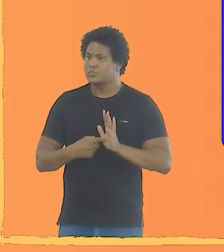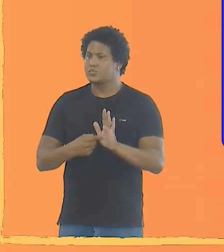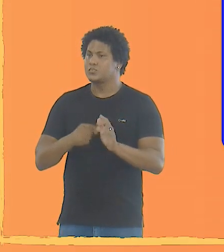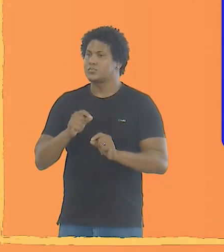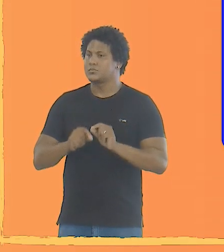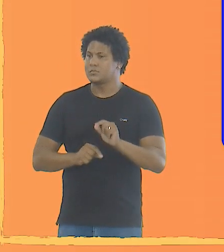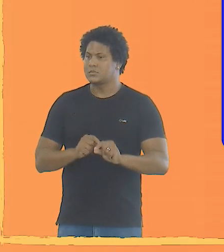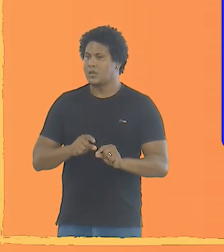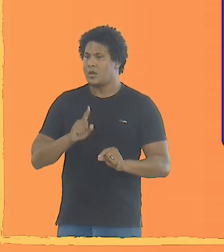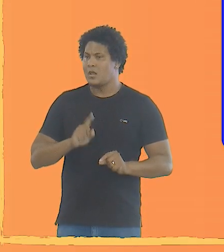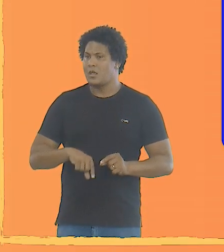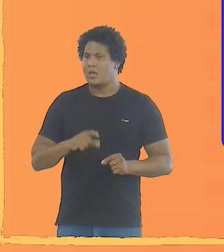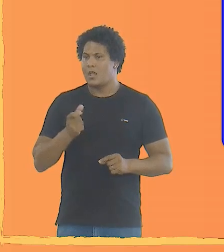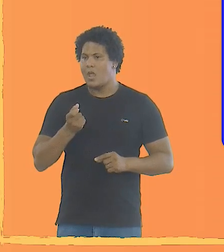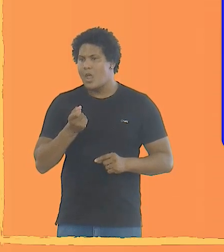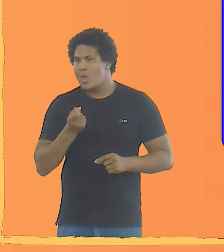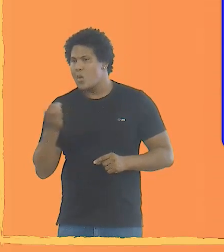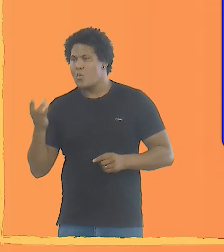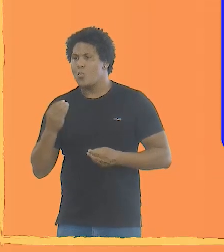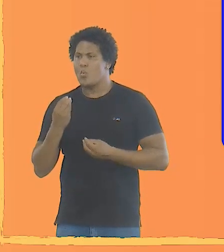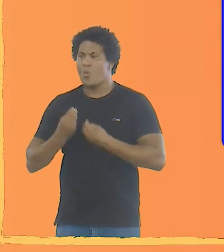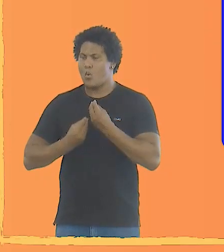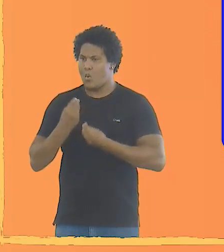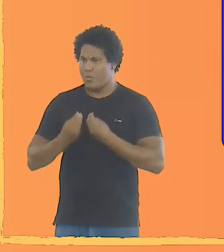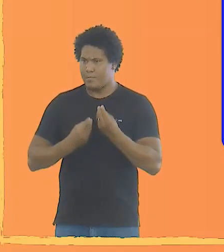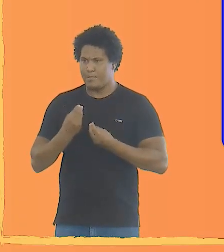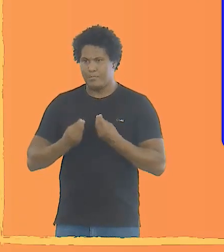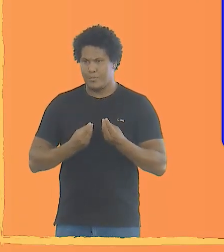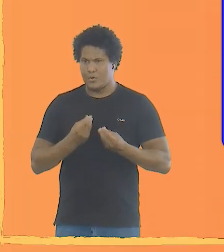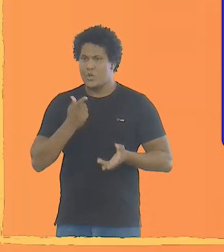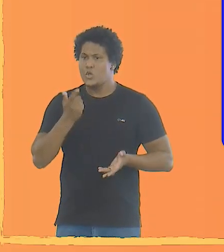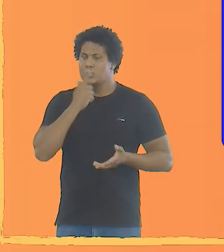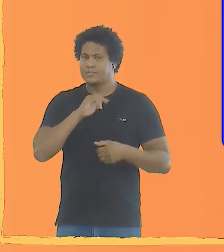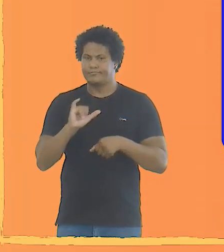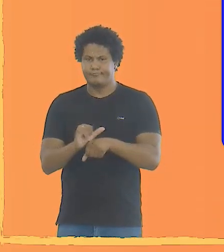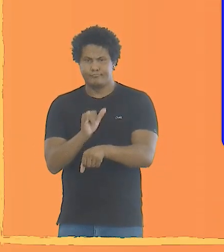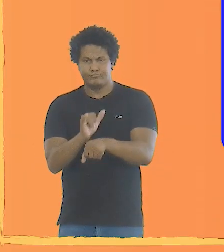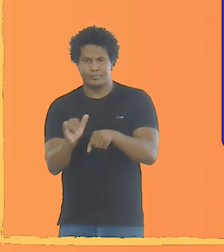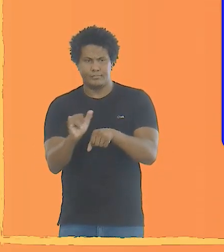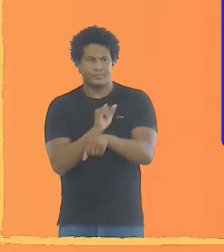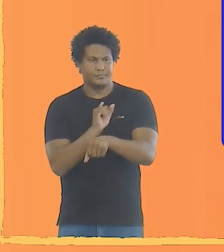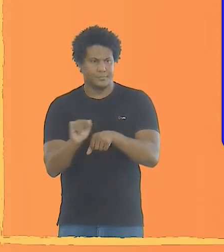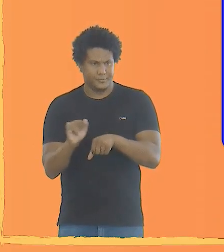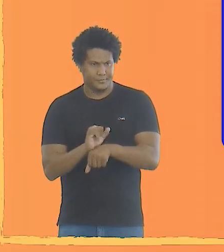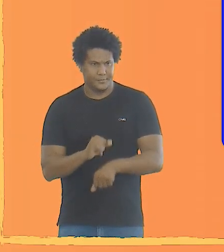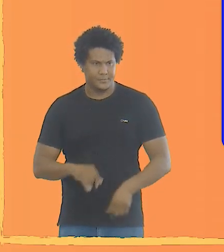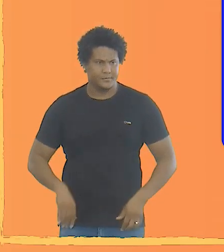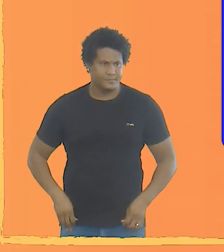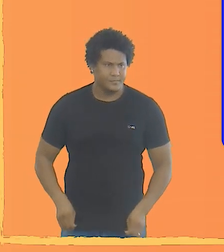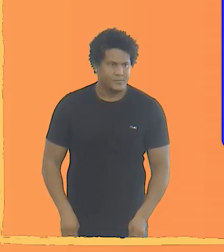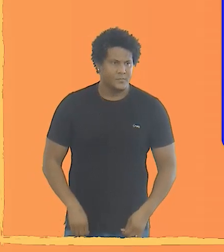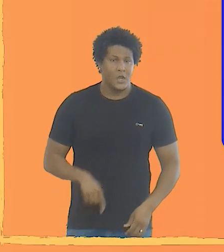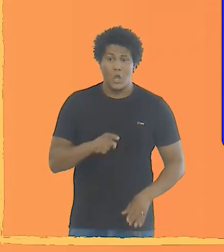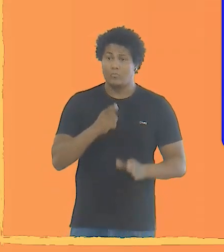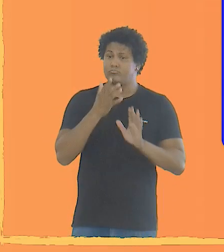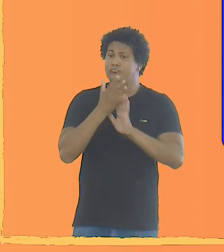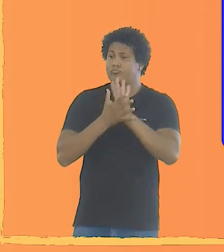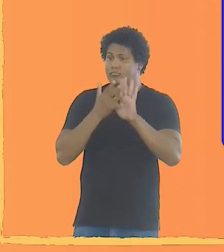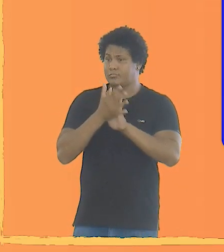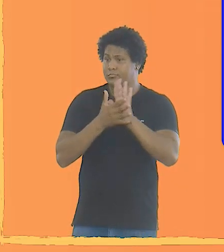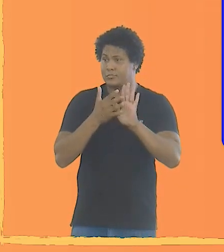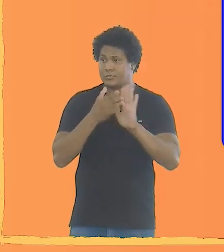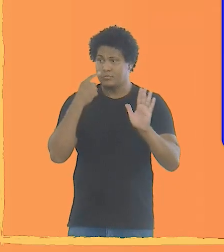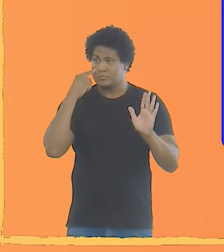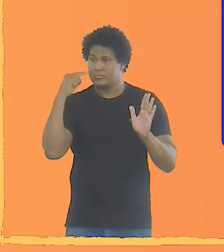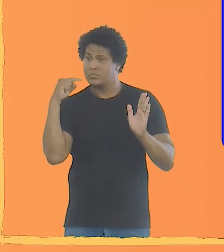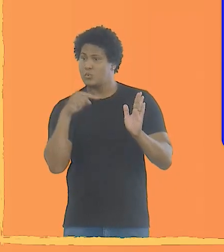dessas etapas pode ser realizada. De quantas formas diferentes eu posso escolher o objeto? Aí tem que olhar no texto. Quantas opções eu tenho